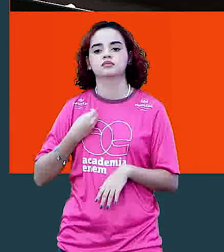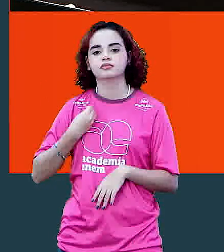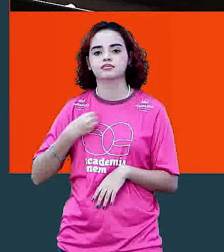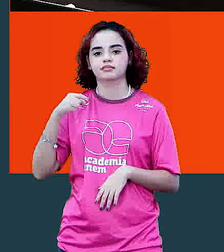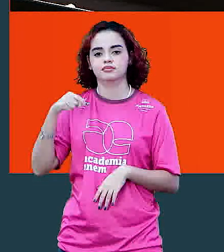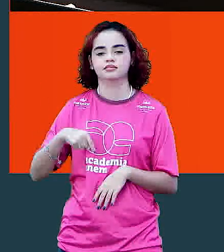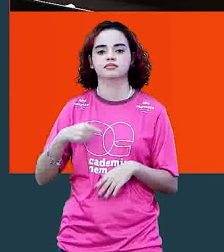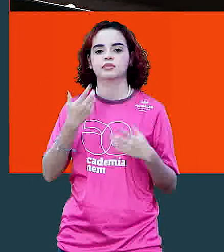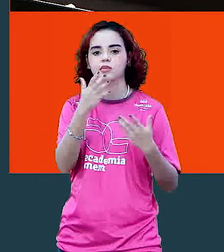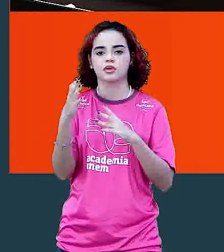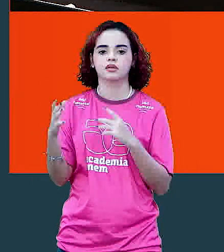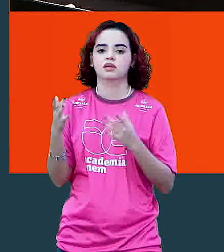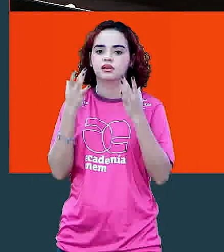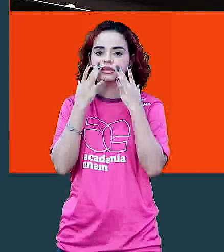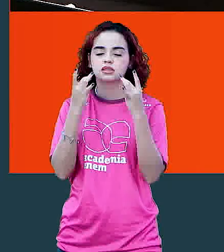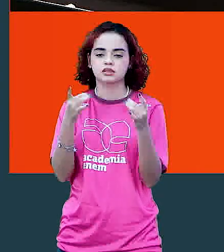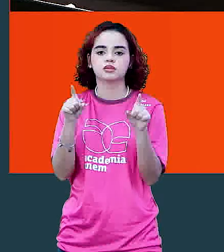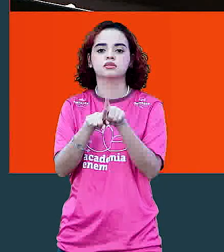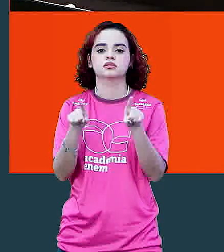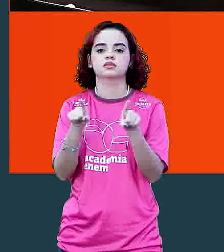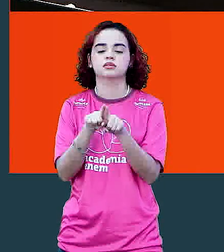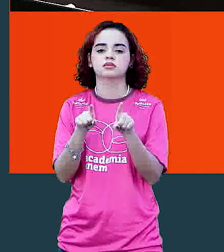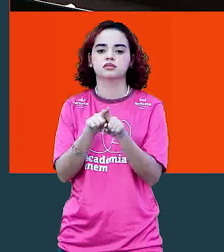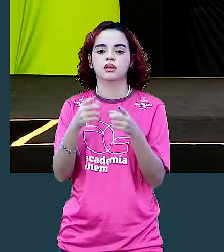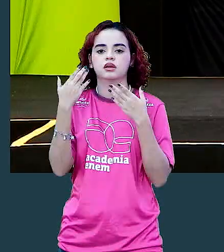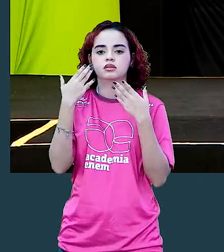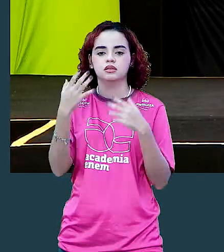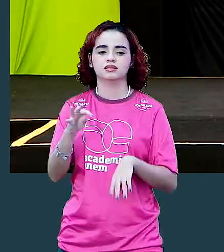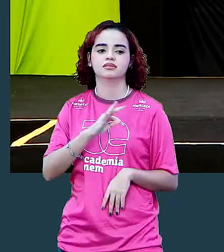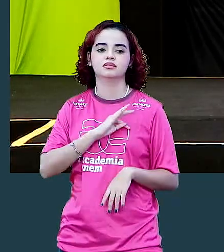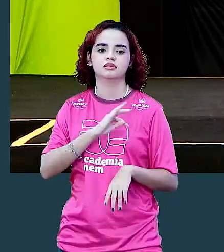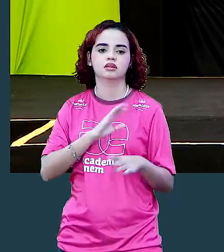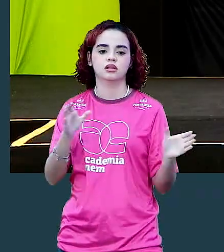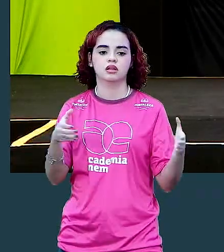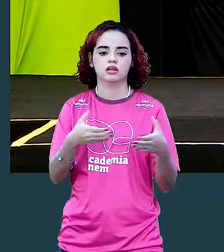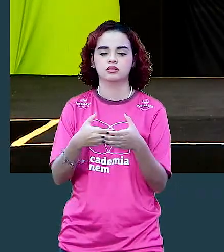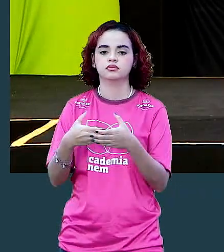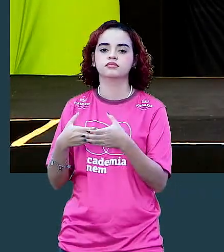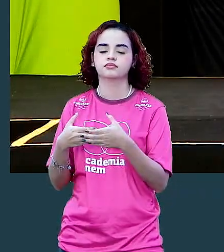vez. Obrigado pela atenção. Agradecer toda a equipe aí. Show de bola, Ed. Muito Juninho, bom. tamo junto, hein?